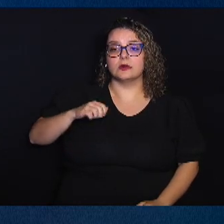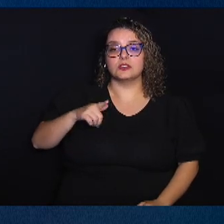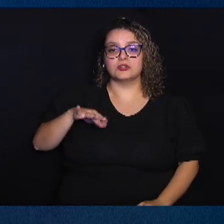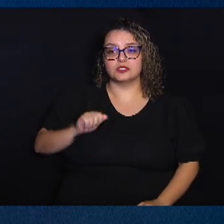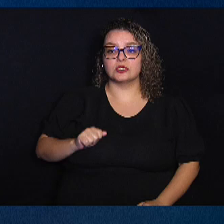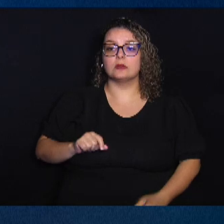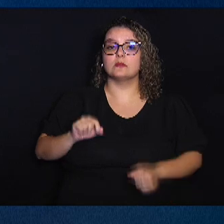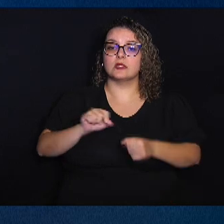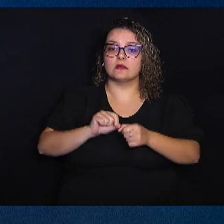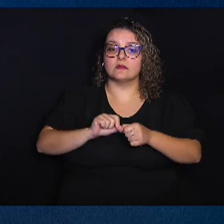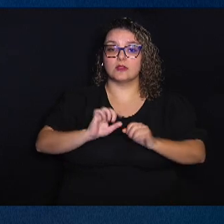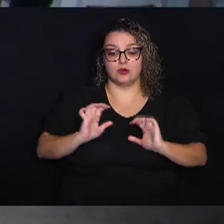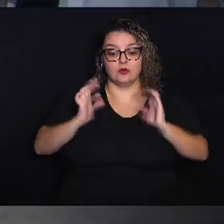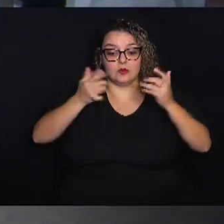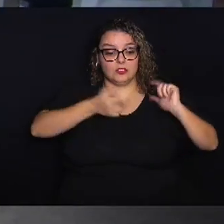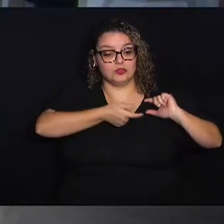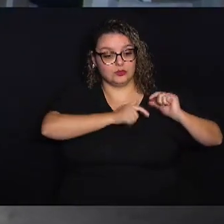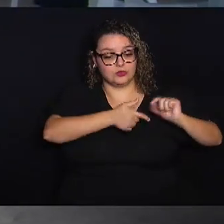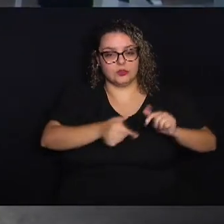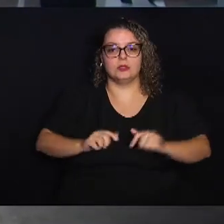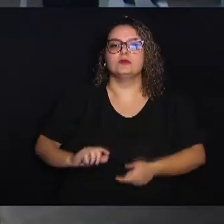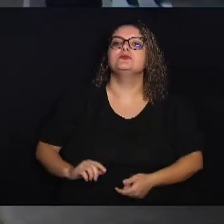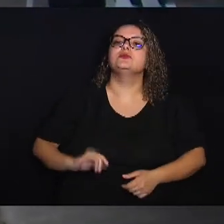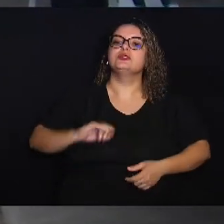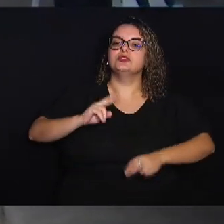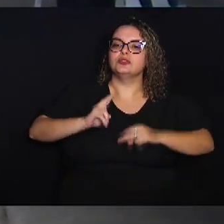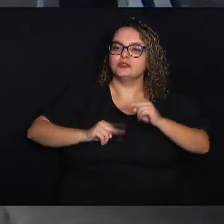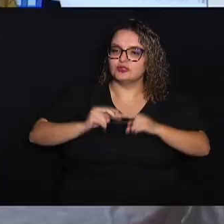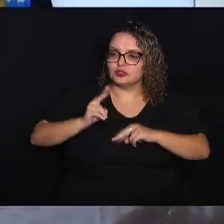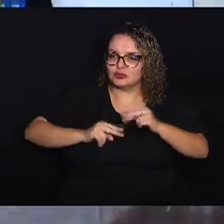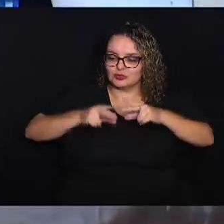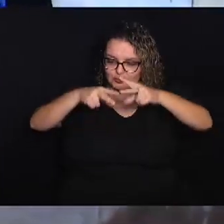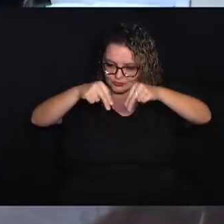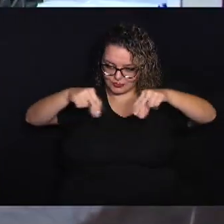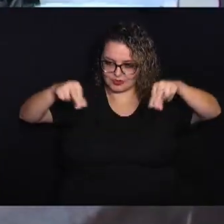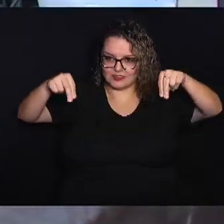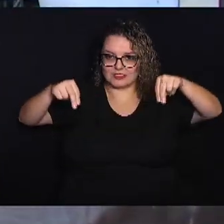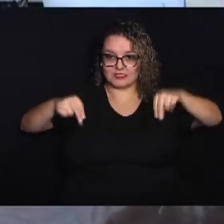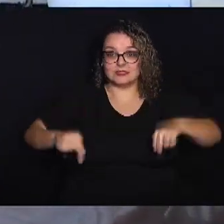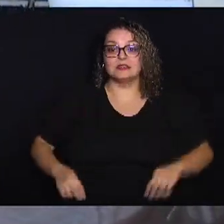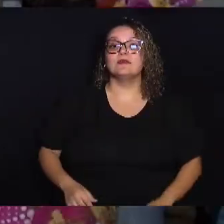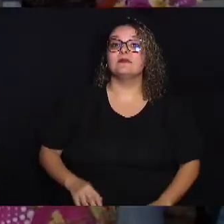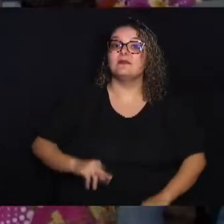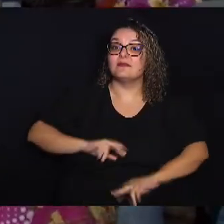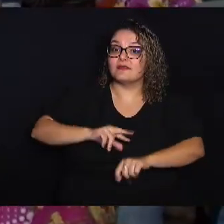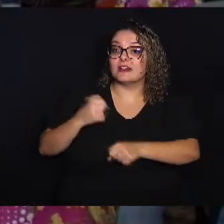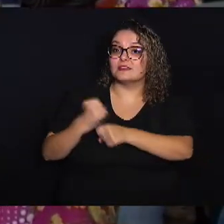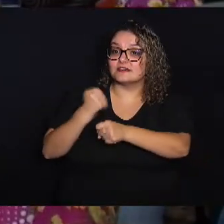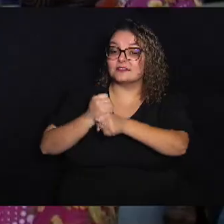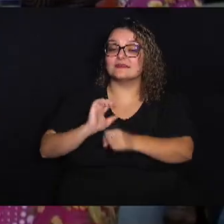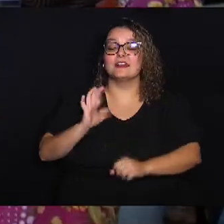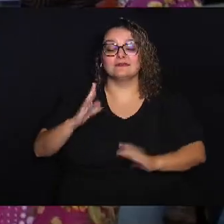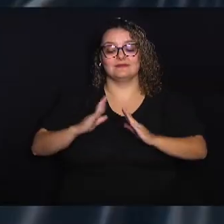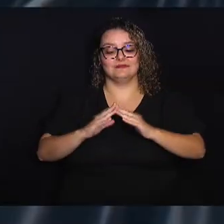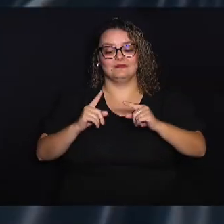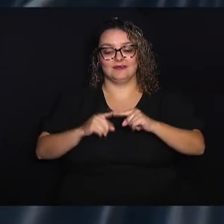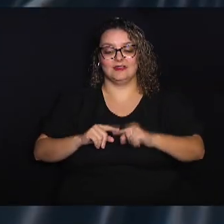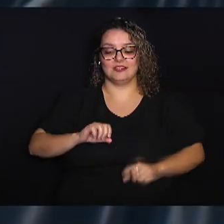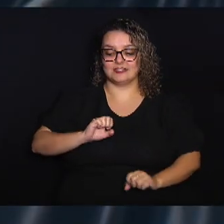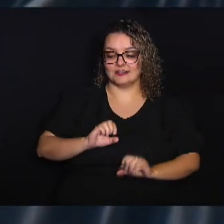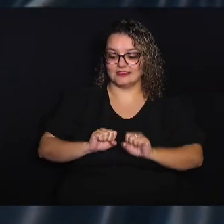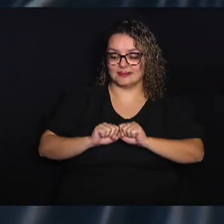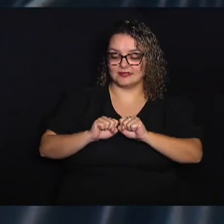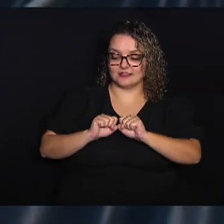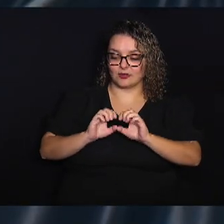realização da tradicional festa junina. São 5 anos que a festividade acontece no pátio da comunidade São Pedro, no